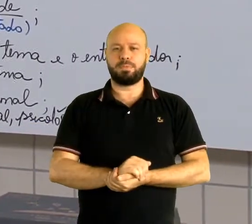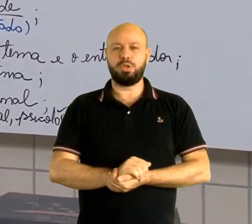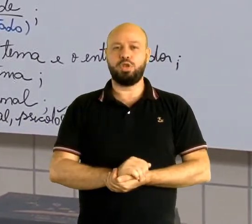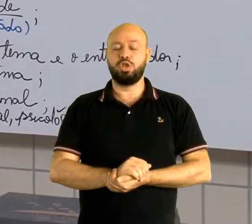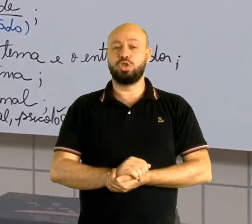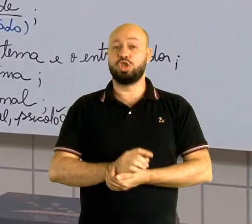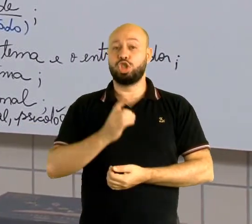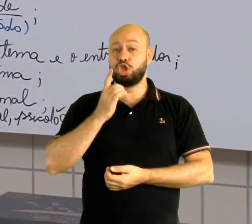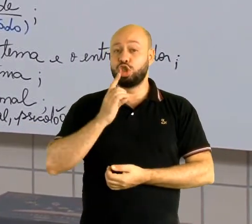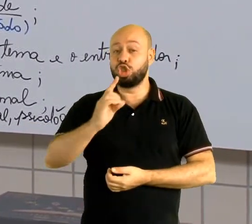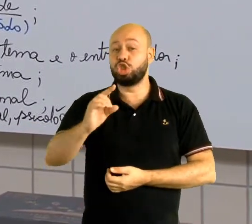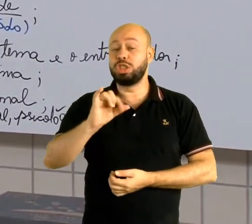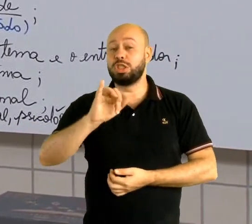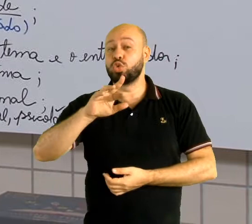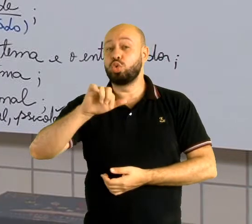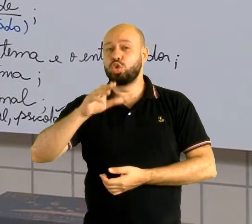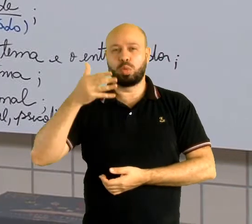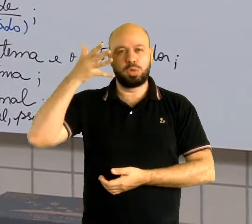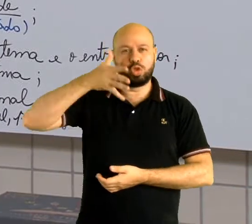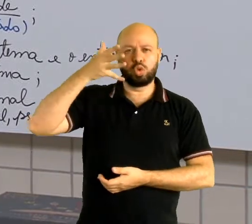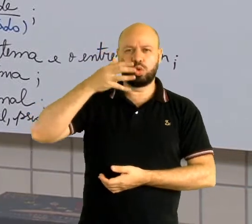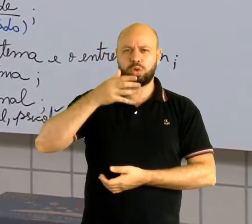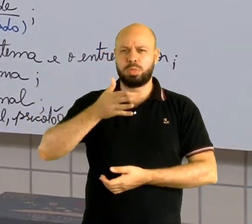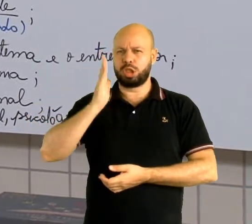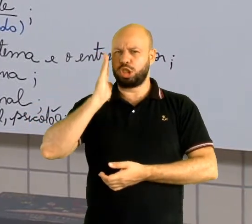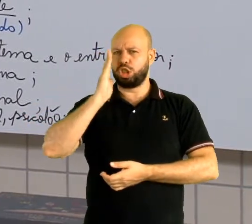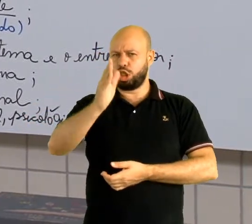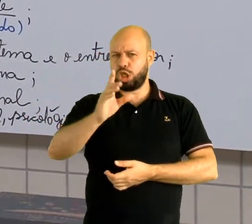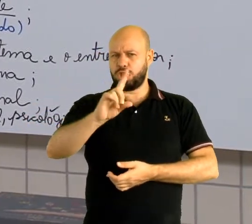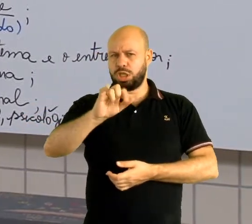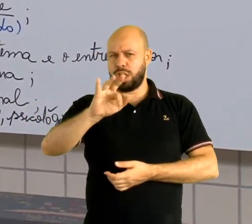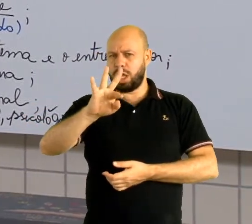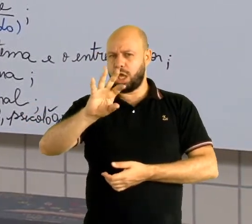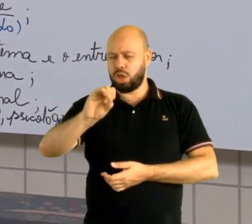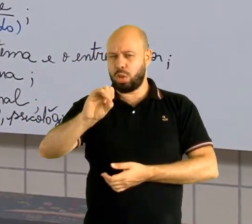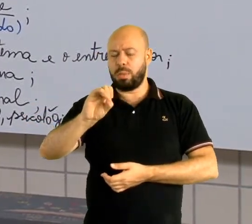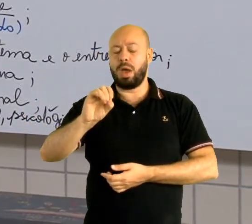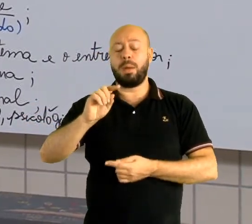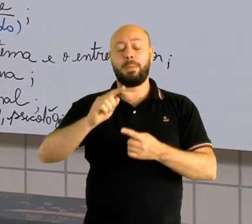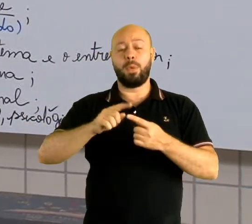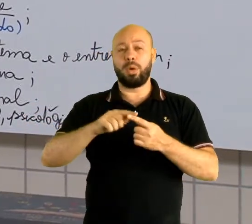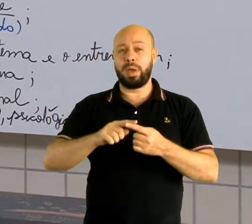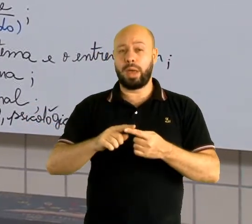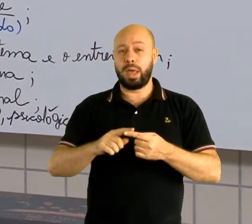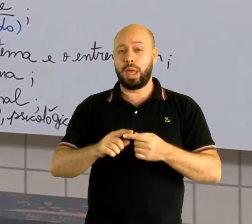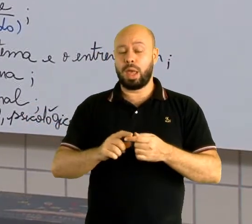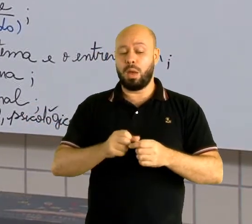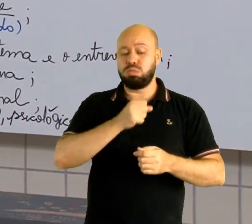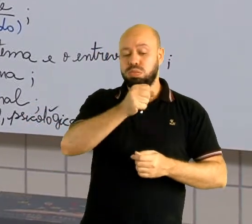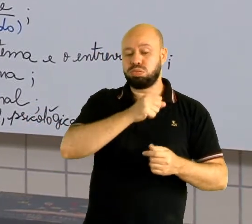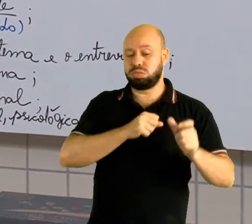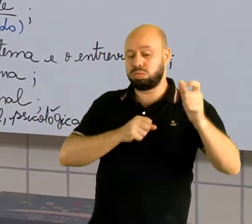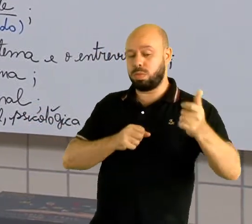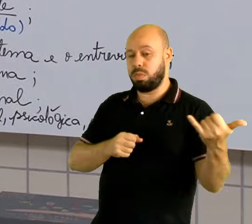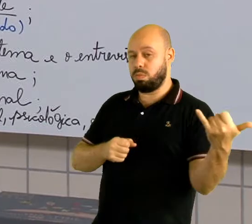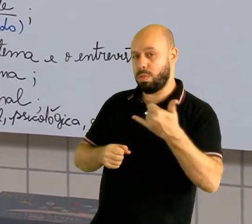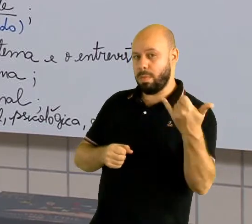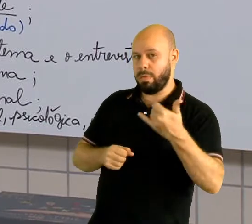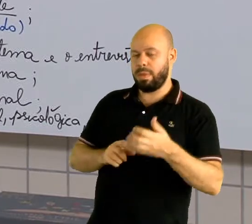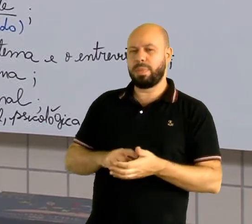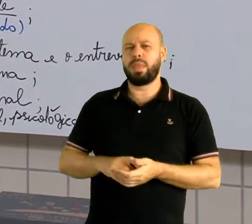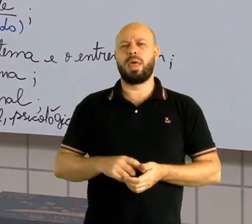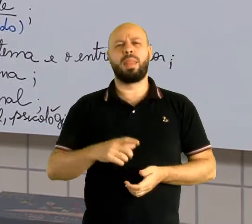Discurso, marca o discurso direto, que é a fala do entrevistado. Introdução, temos lá